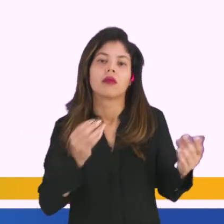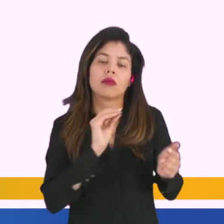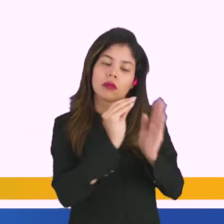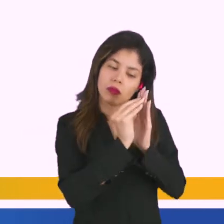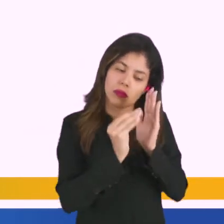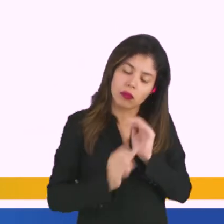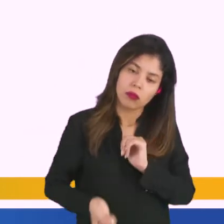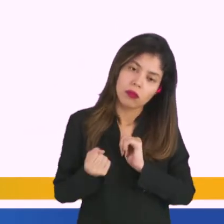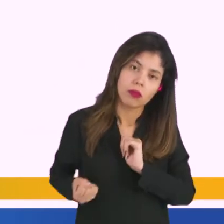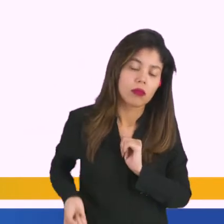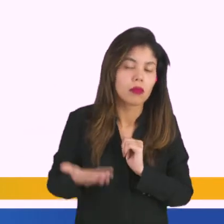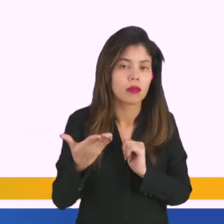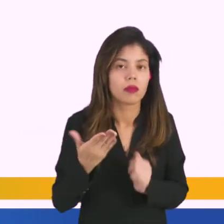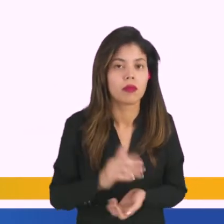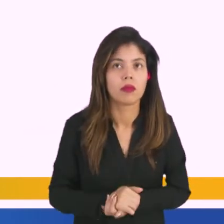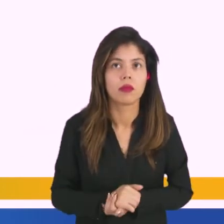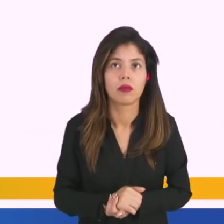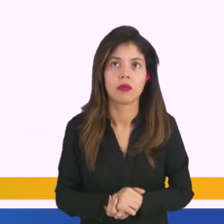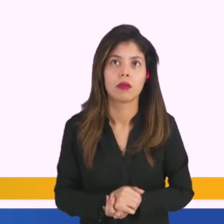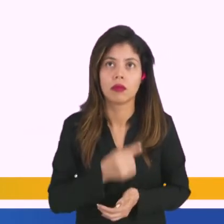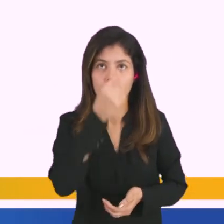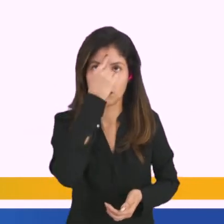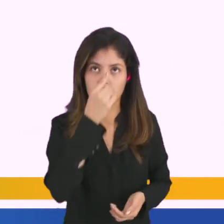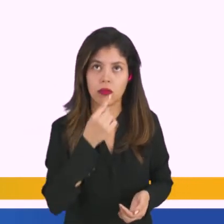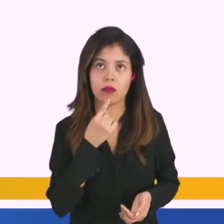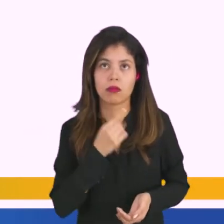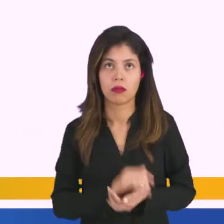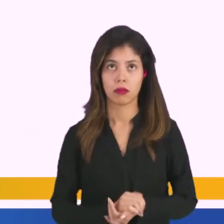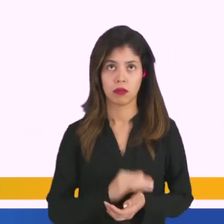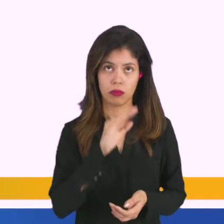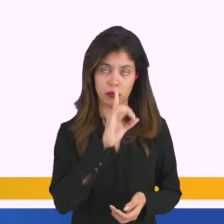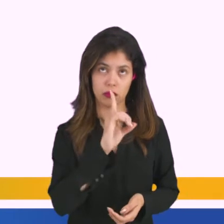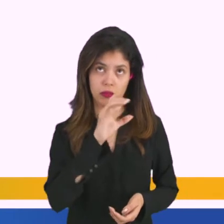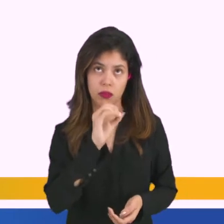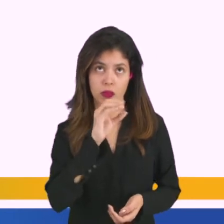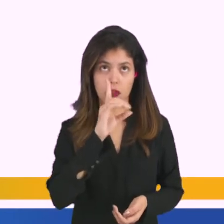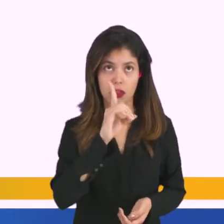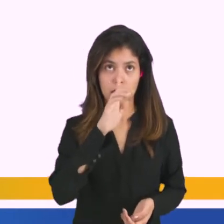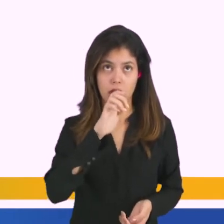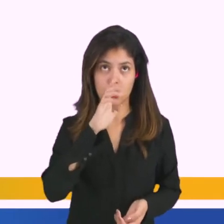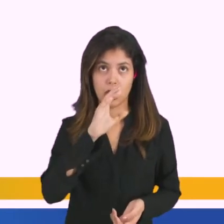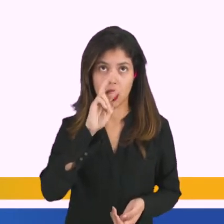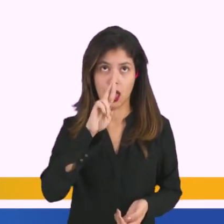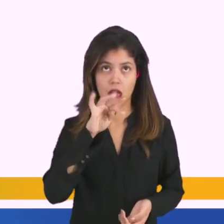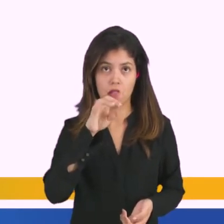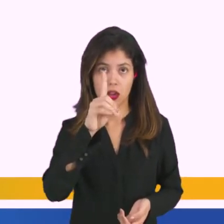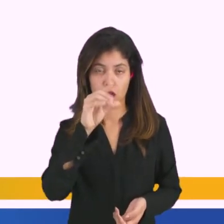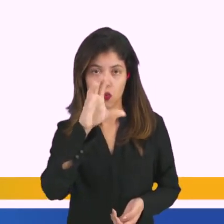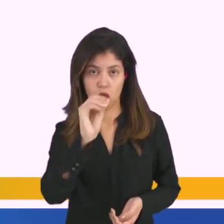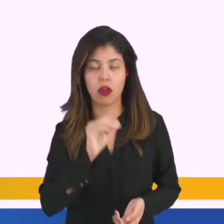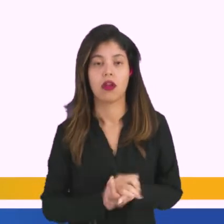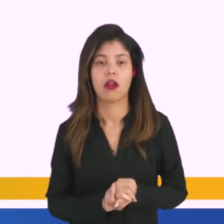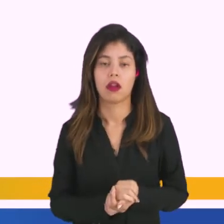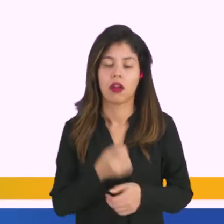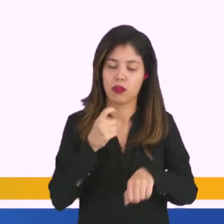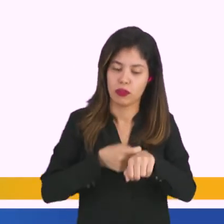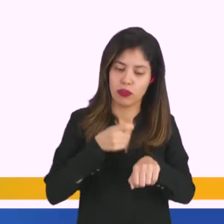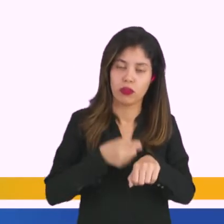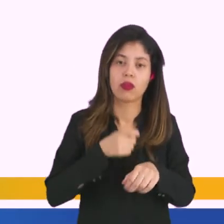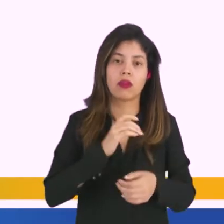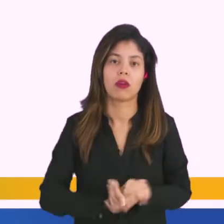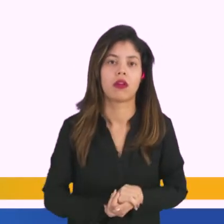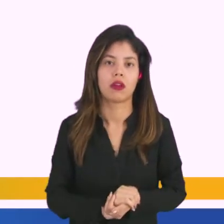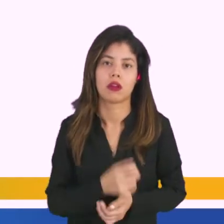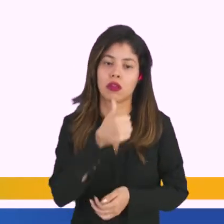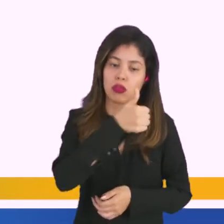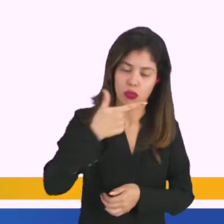gente, ele possui, né, ele é uma figura aí que é um dodecaedro, né, ele é um sólido aí que